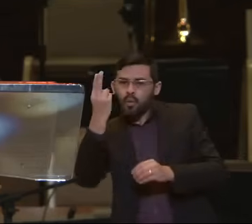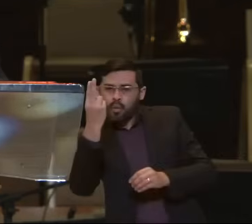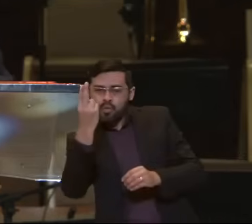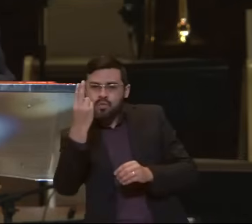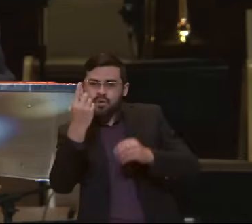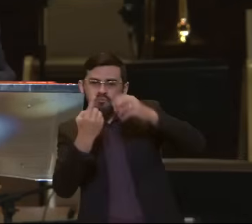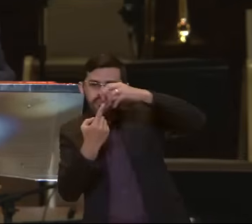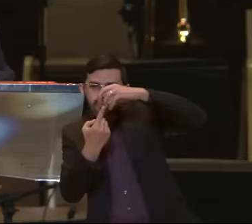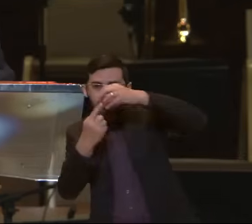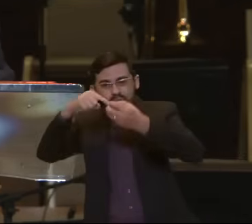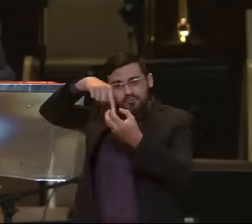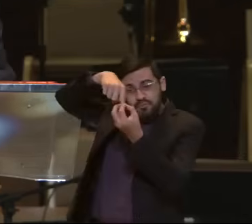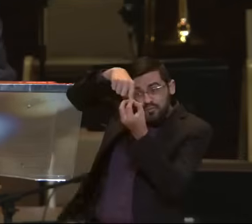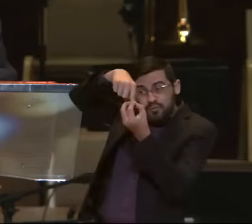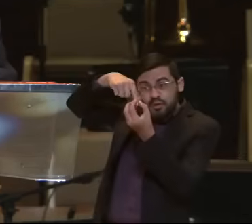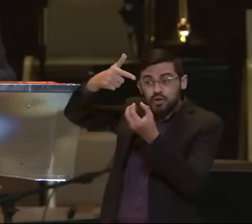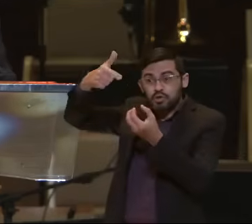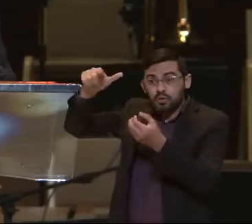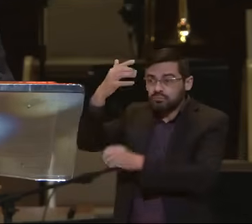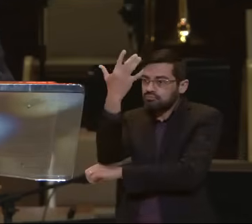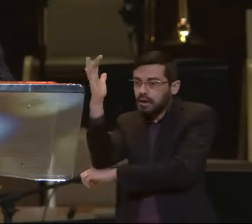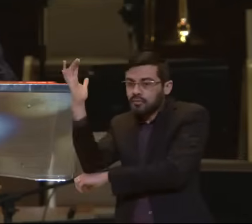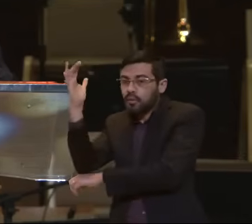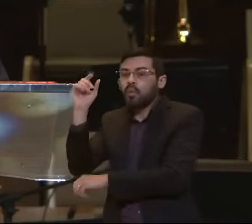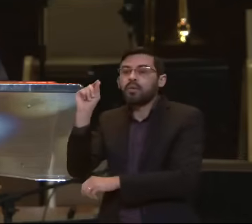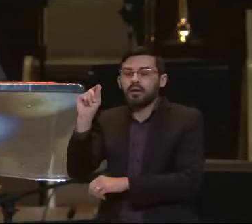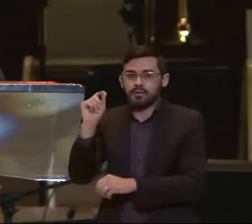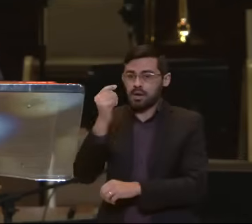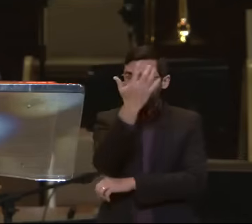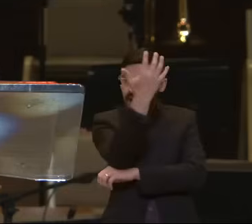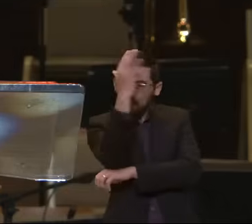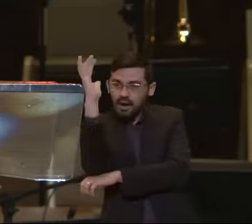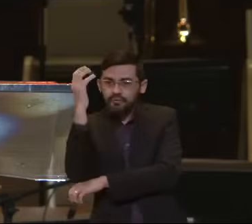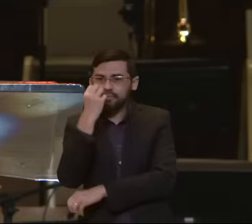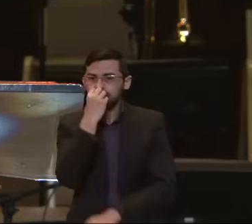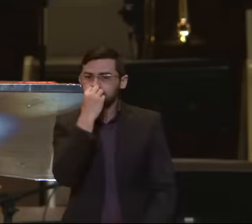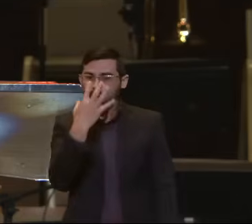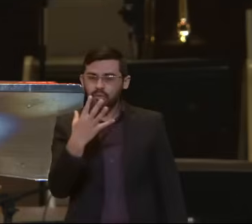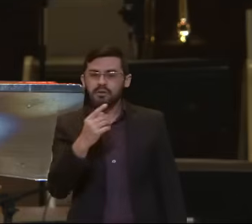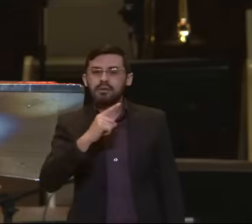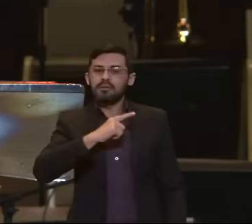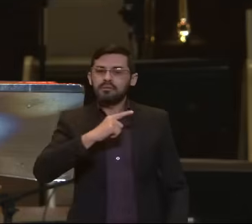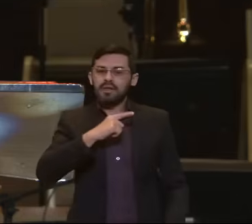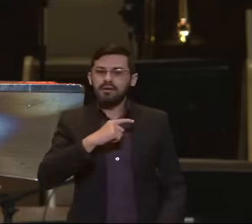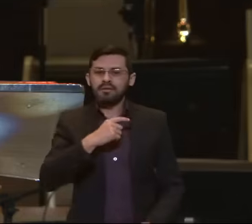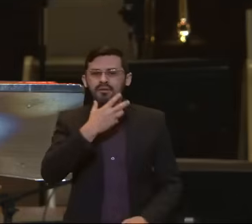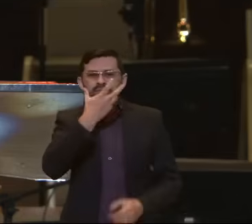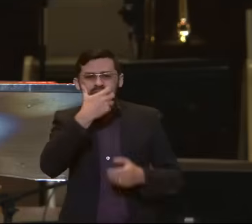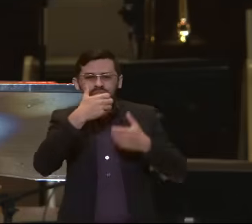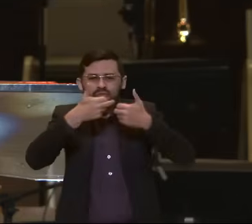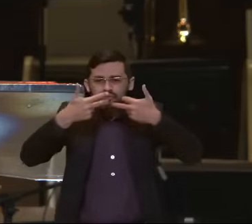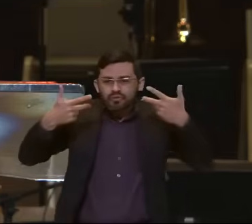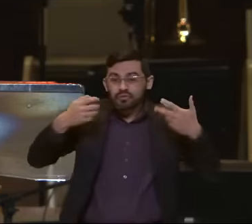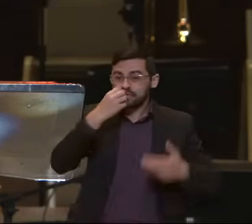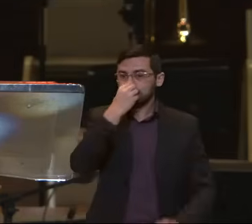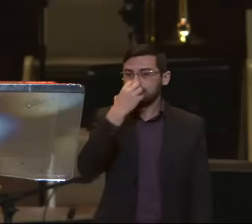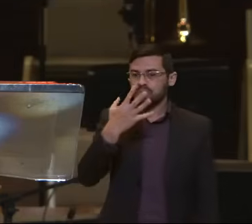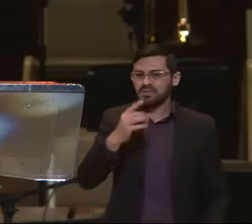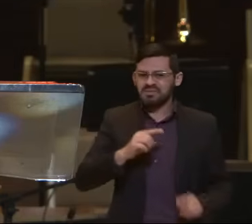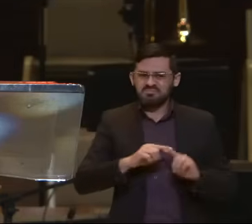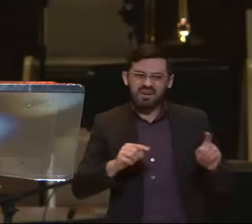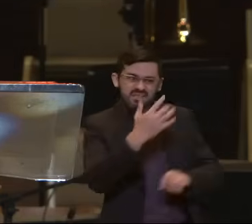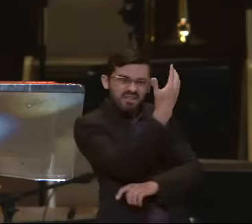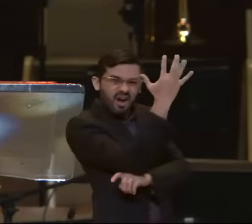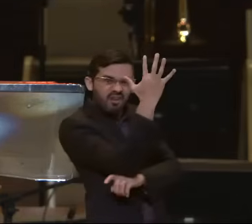ervas daninhas? Assim toda árvore boa produz frutos bons, porém a árvore